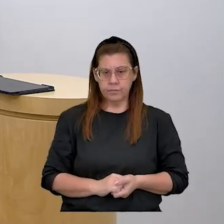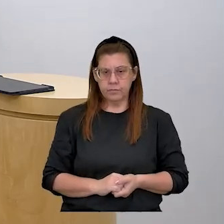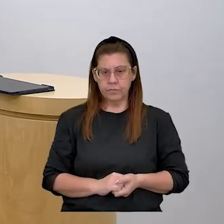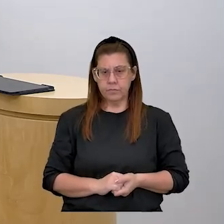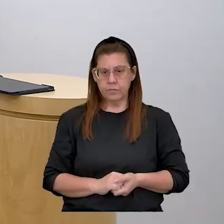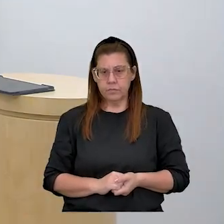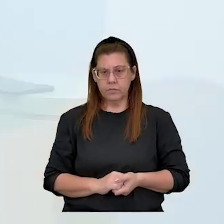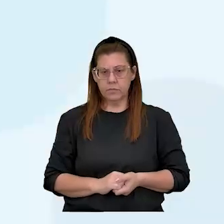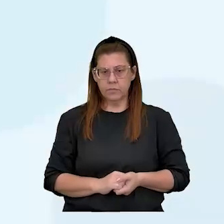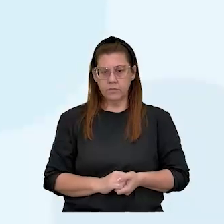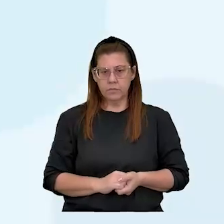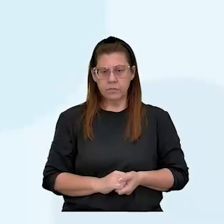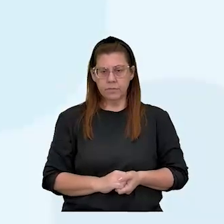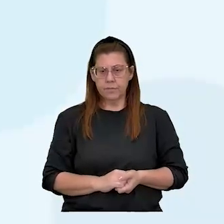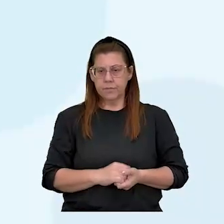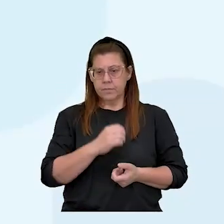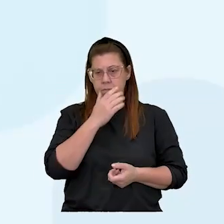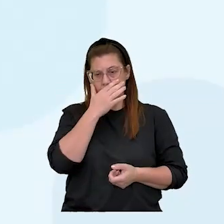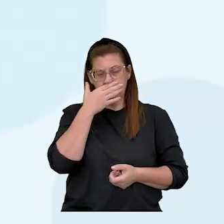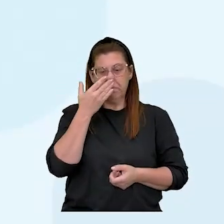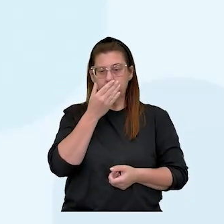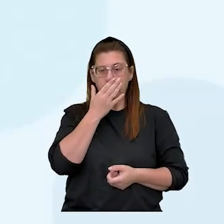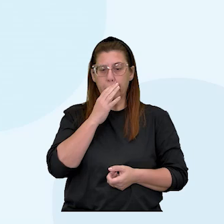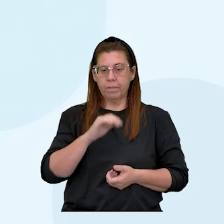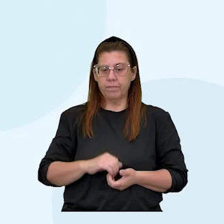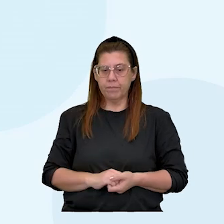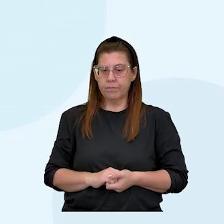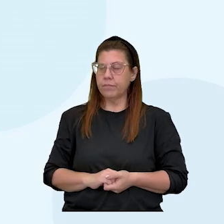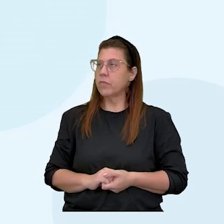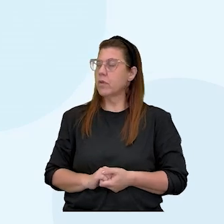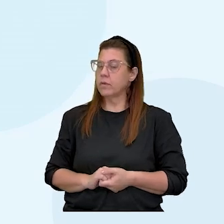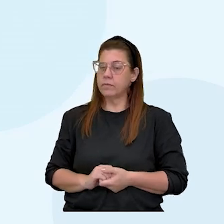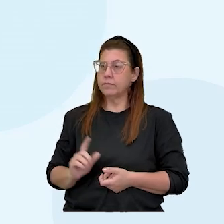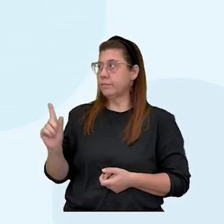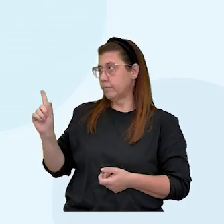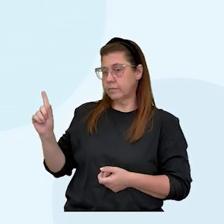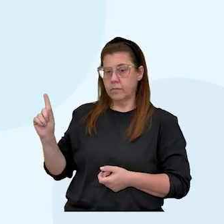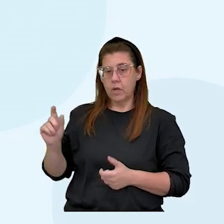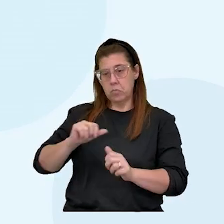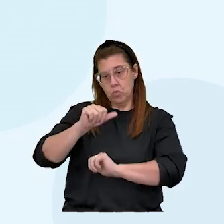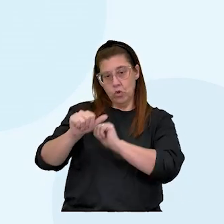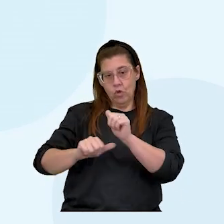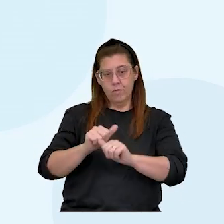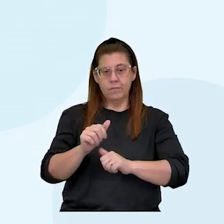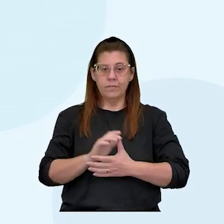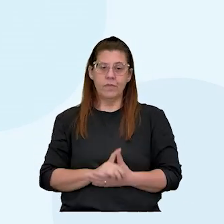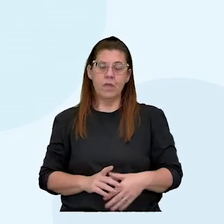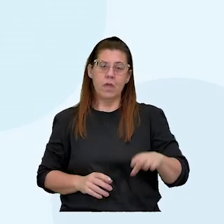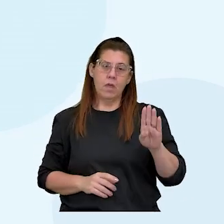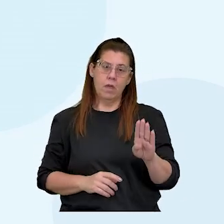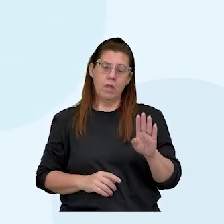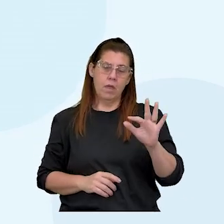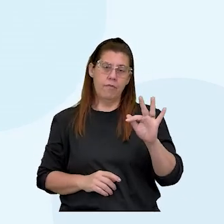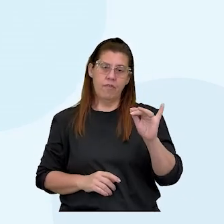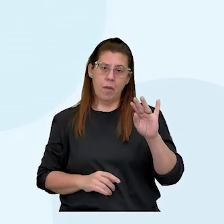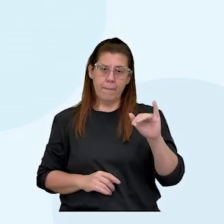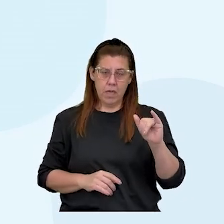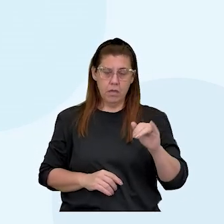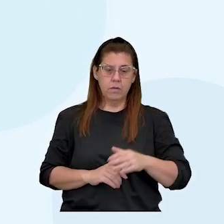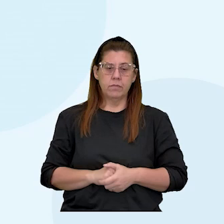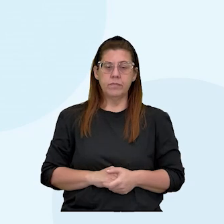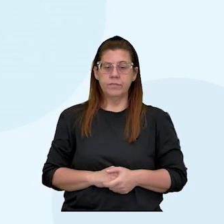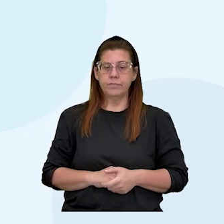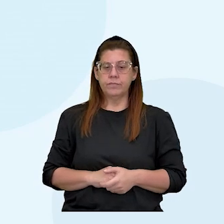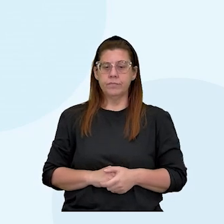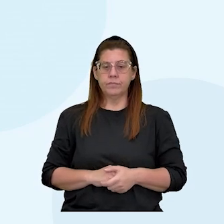6th. Ok. Então, aqui, em vez de falar I was born, eu vou colocar Fabiana. Vou colocar só Fabi para não dar espaço.